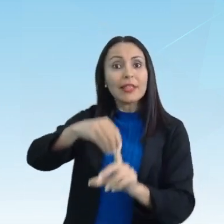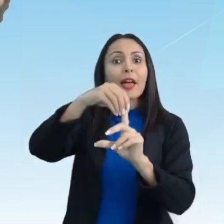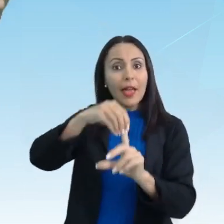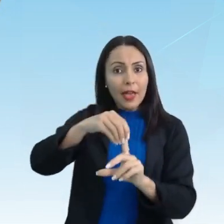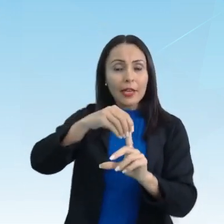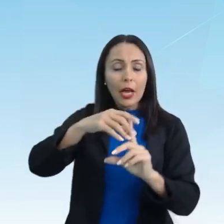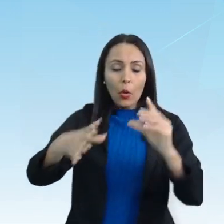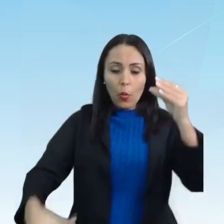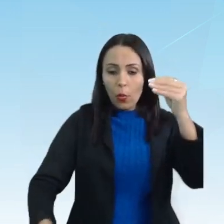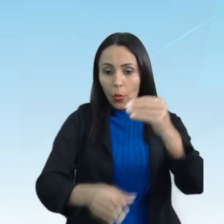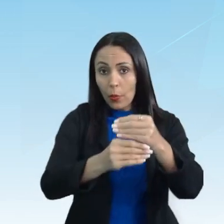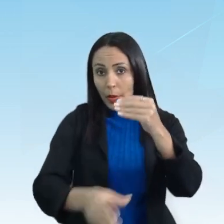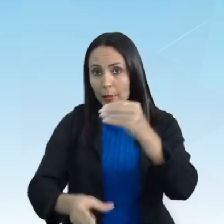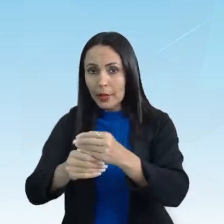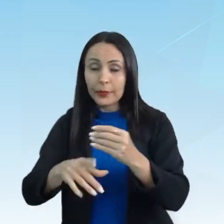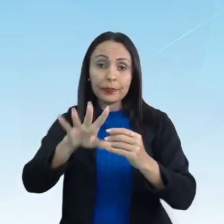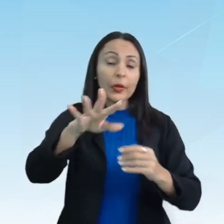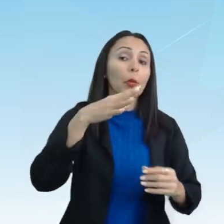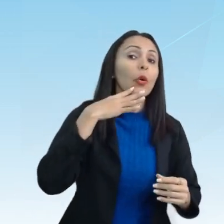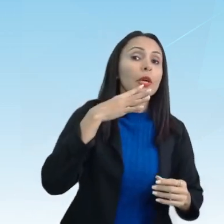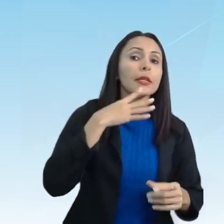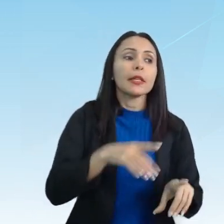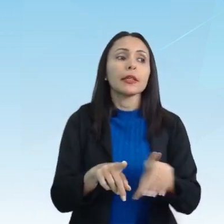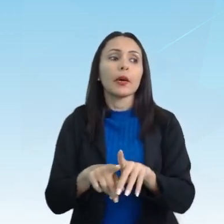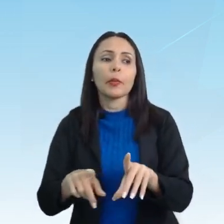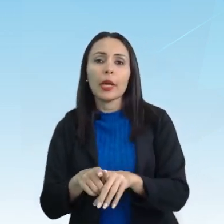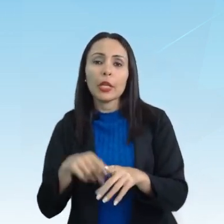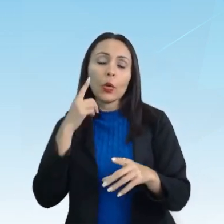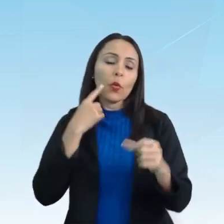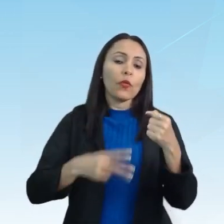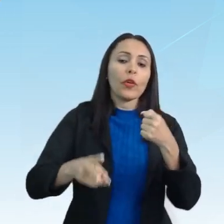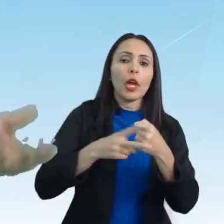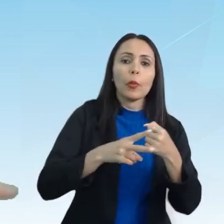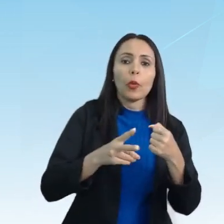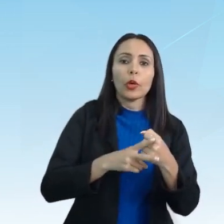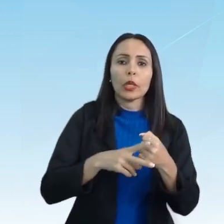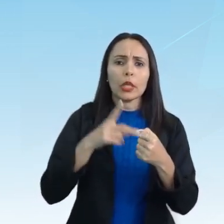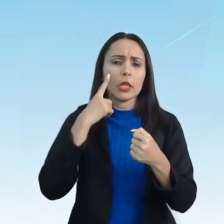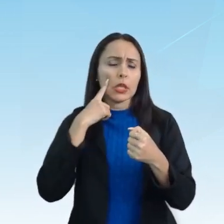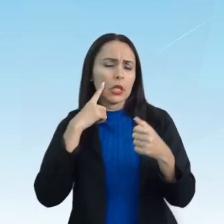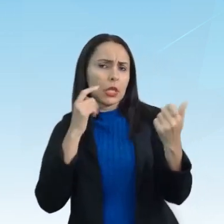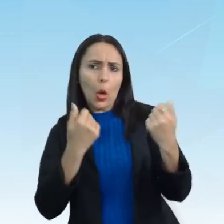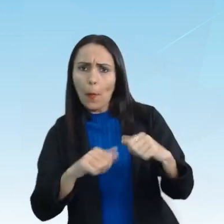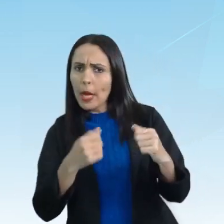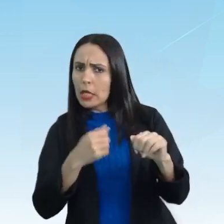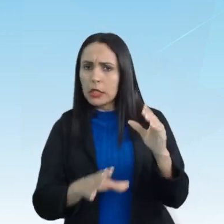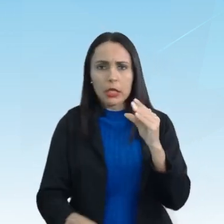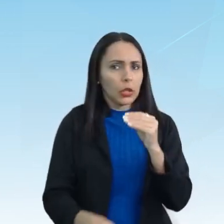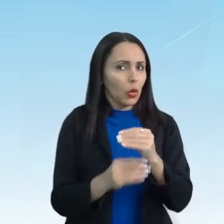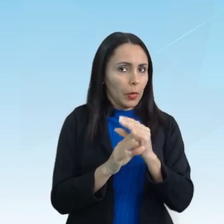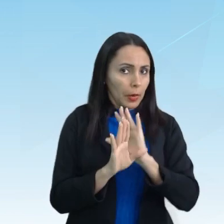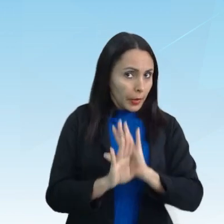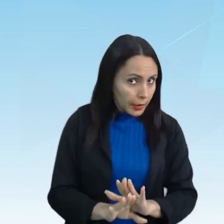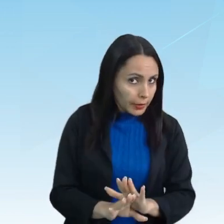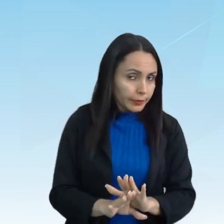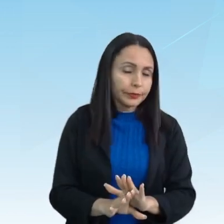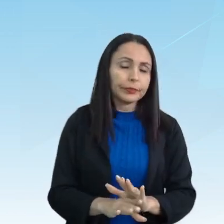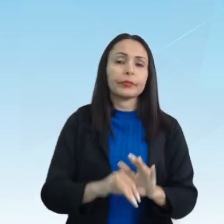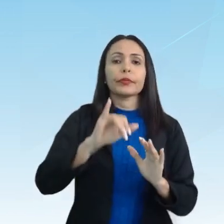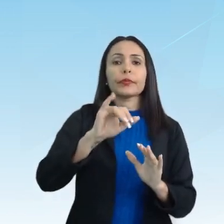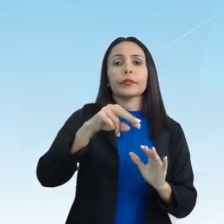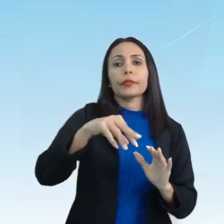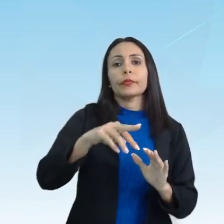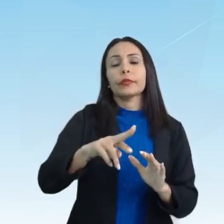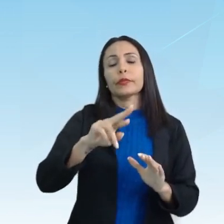com um complemento. Vamos conhecer também os verbos que não necessitam de complemento, que chamamos